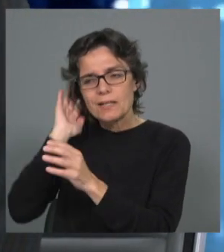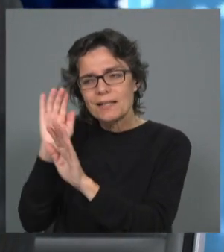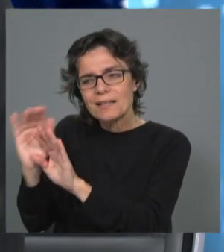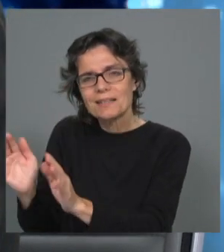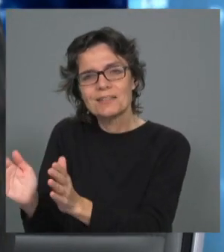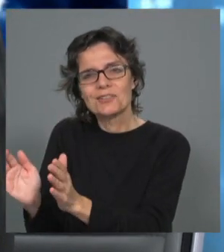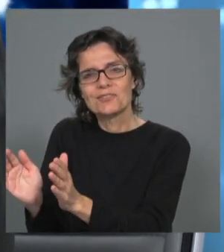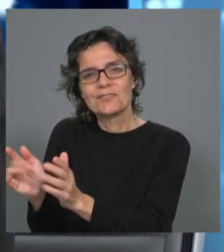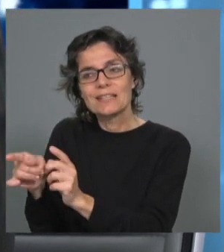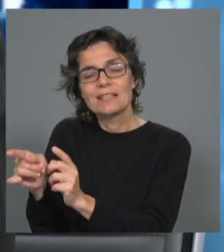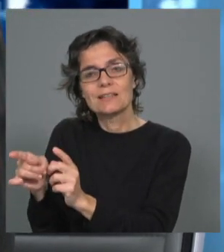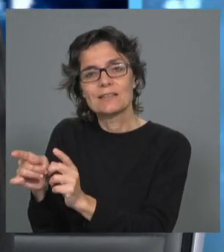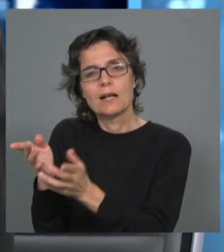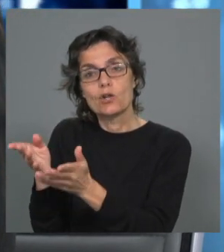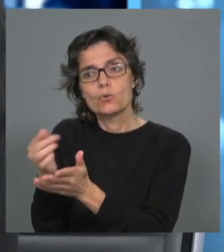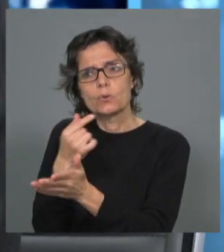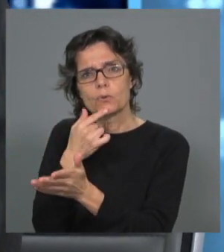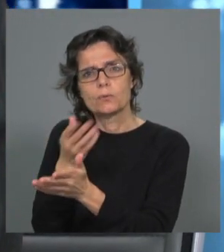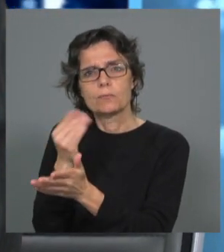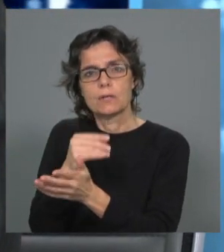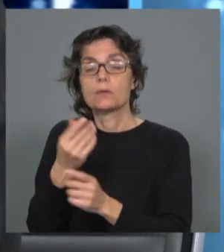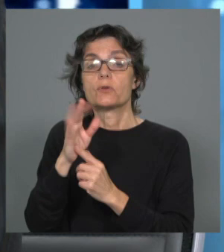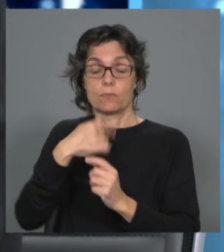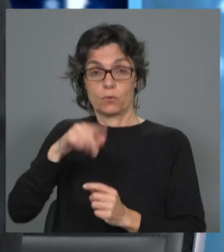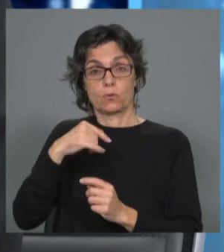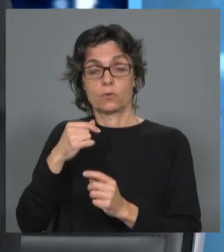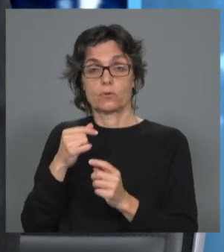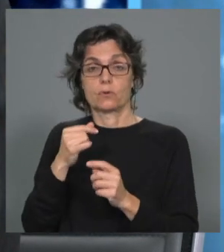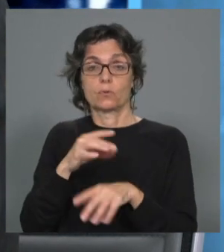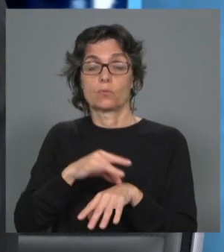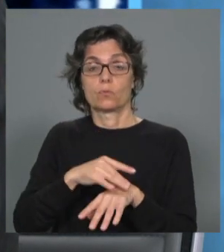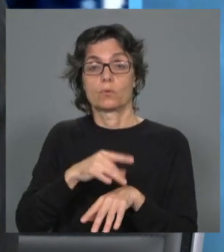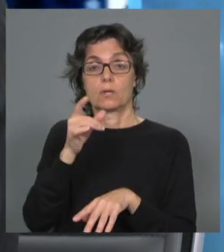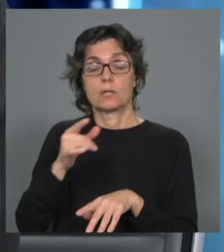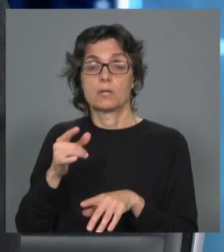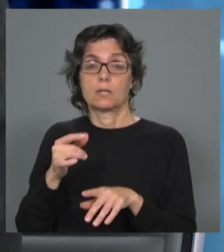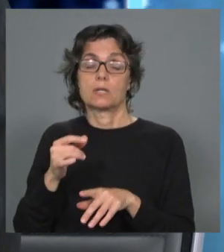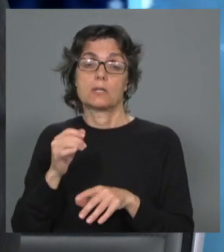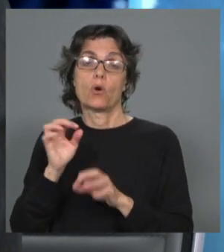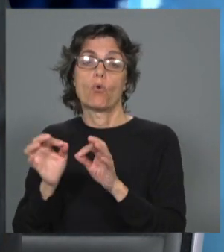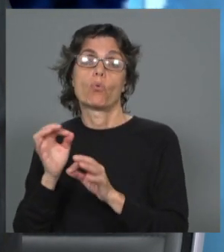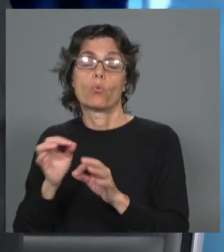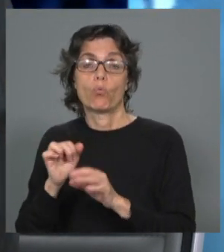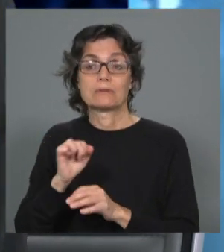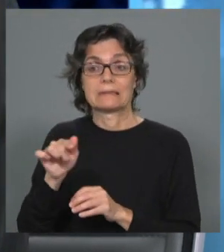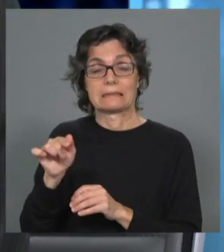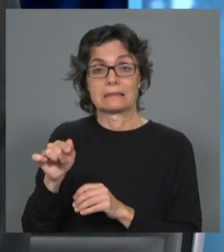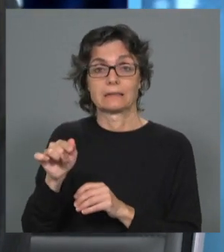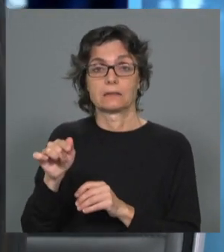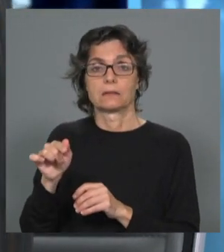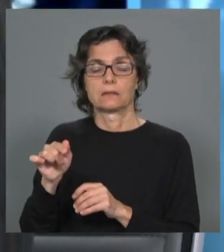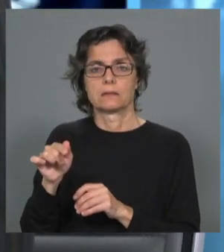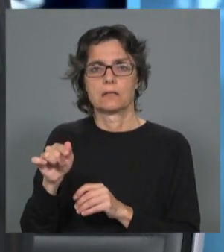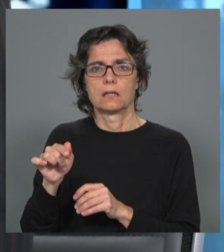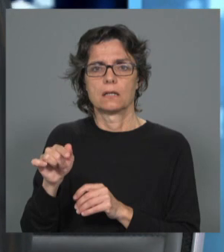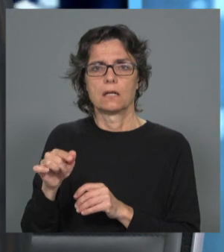exemplo, em doentes que estão em cuidados intensivos, nós de repente percebemos o que é que aconteceu para haver de